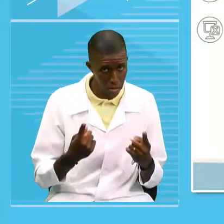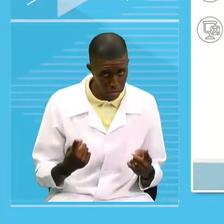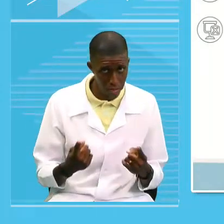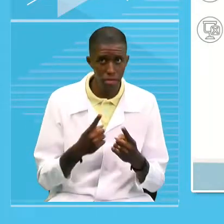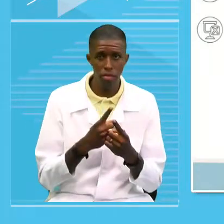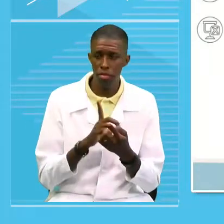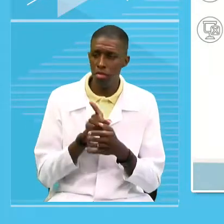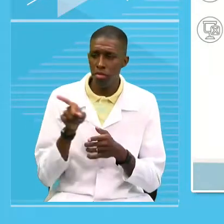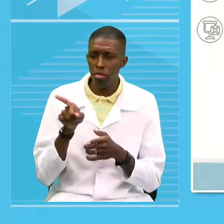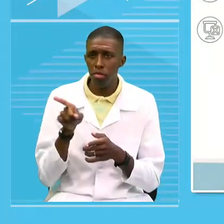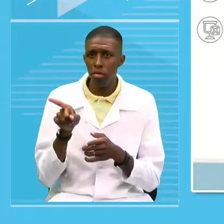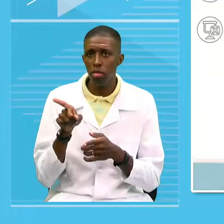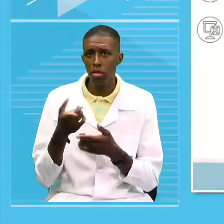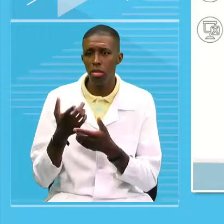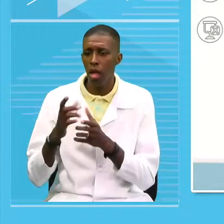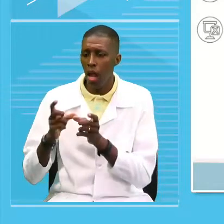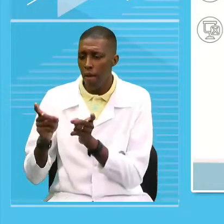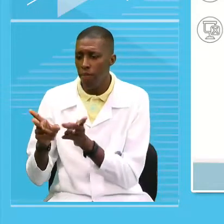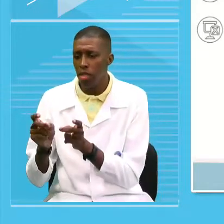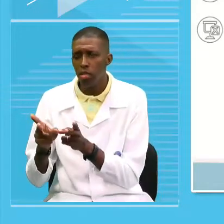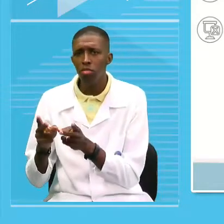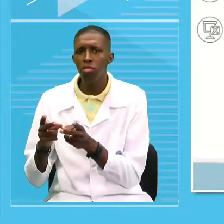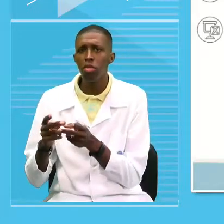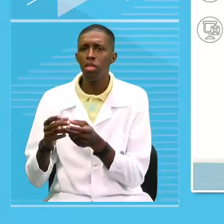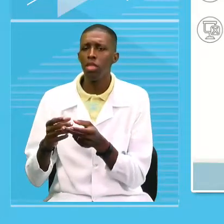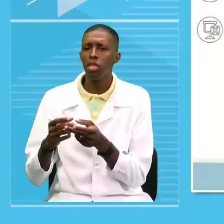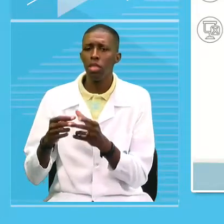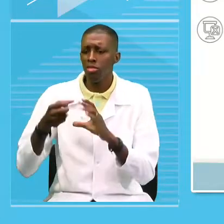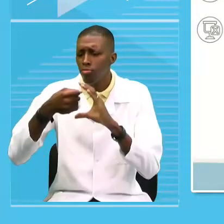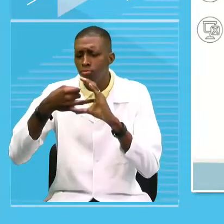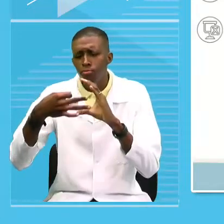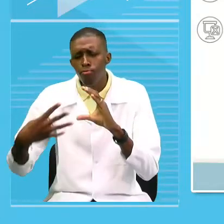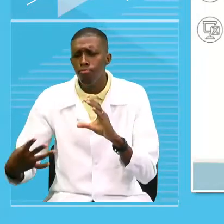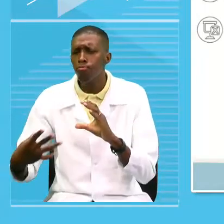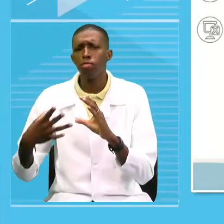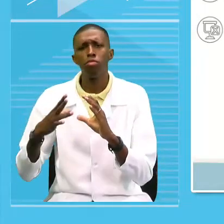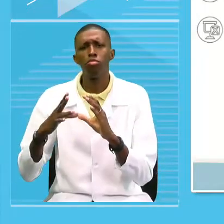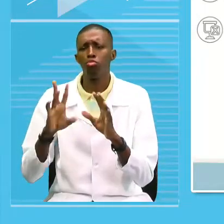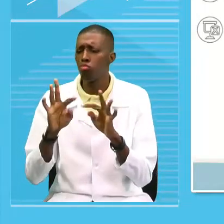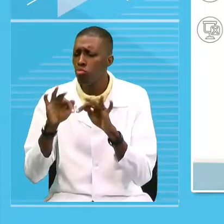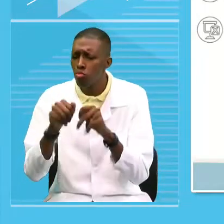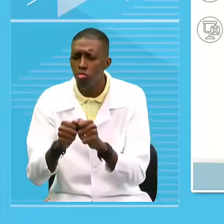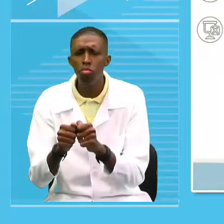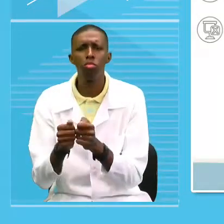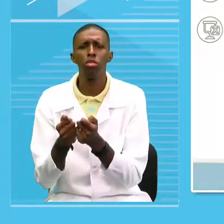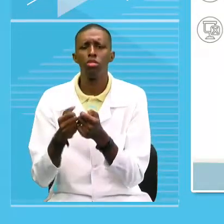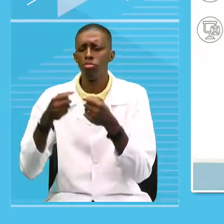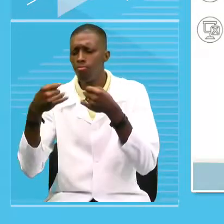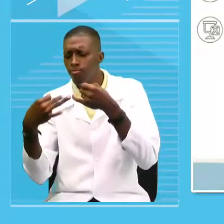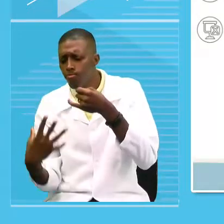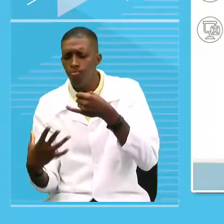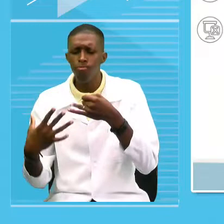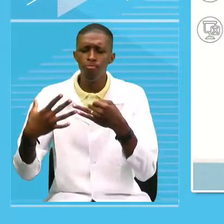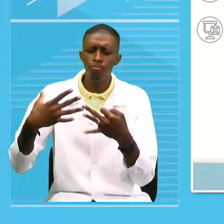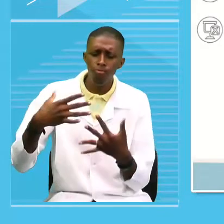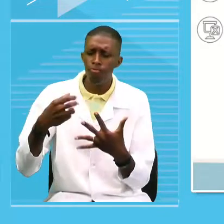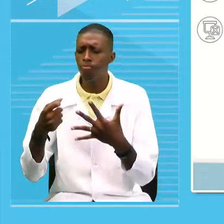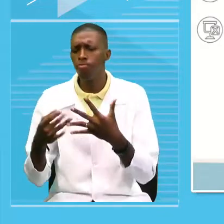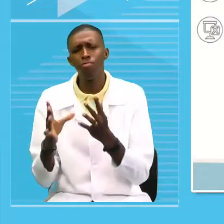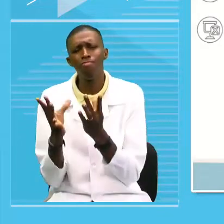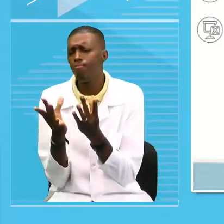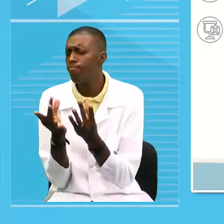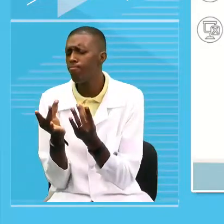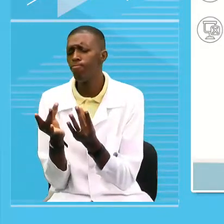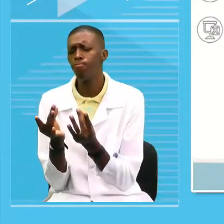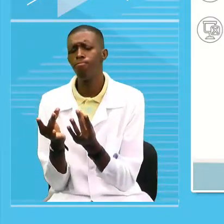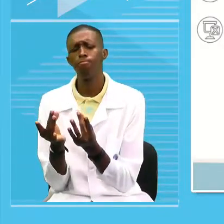que ninguém lê a legenda né E aí galera tá vivendo um período que não sabem pesquisar nada